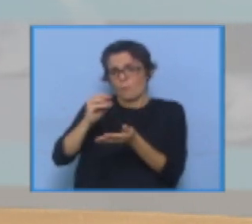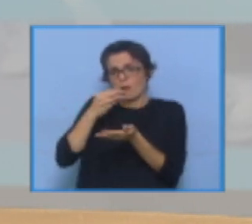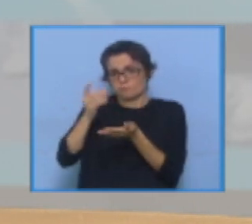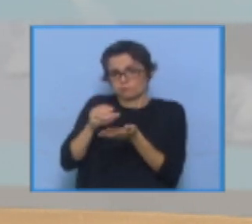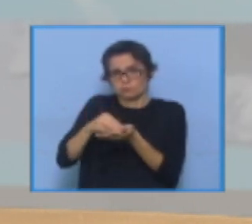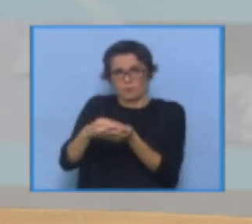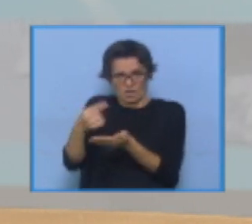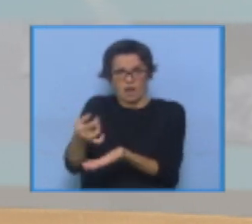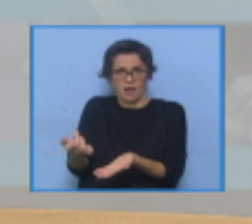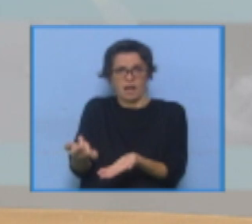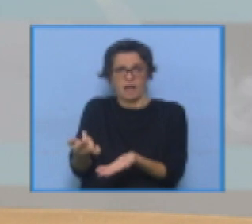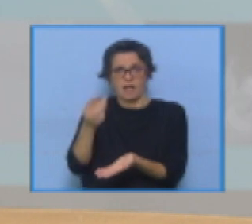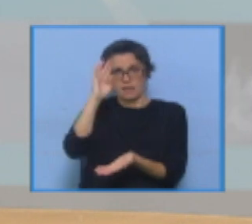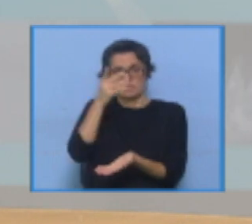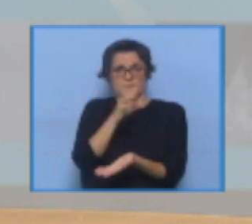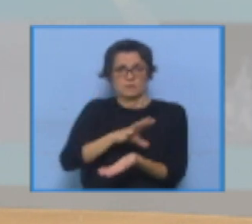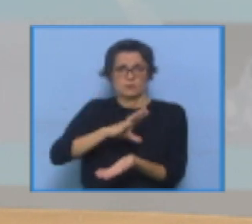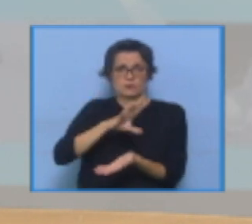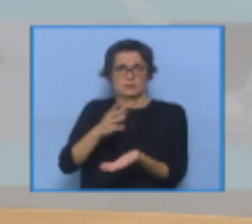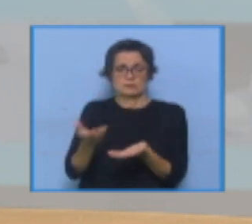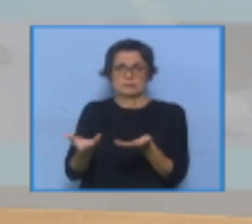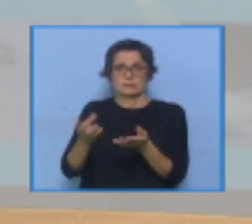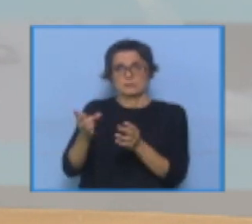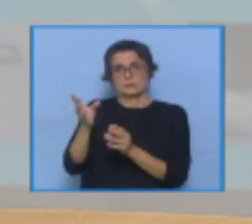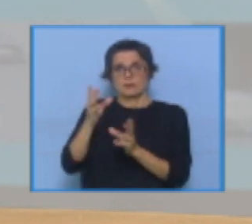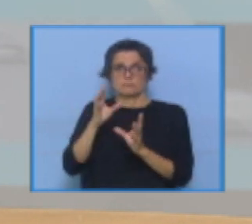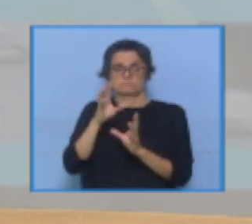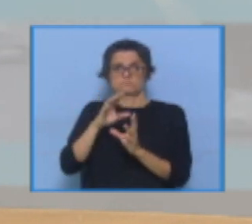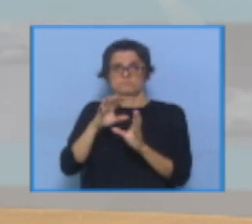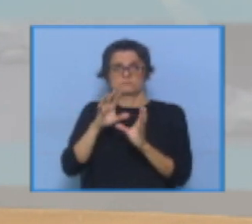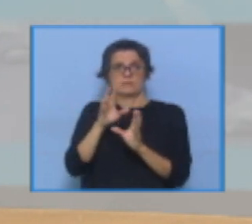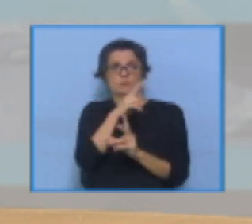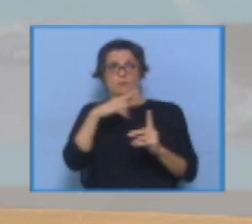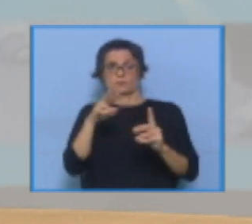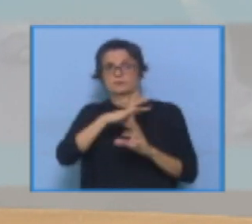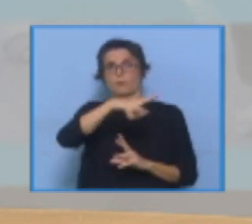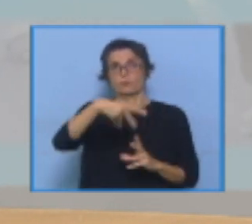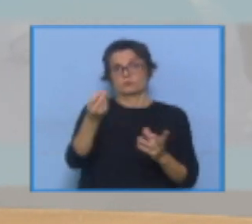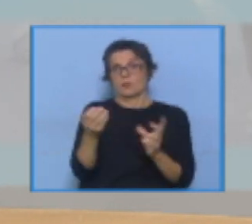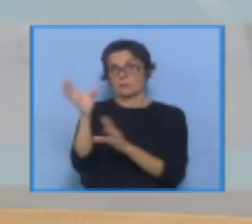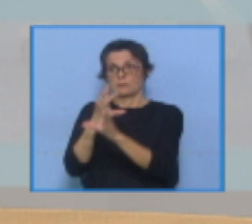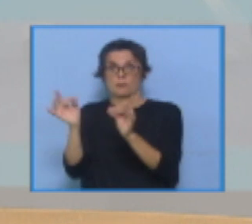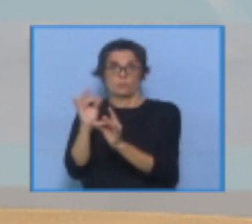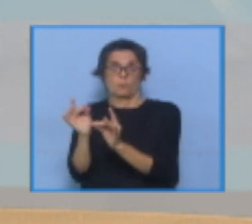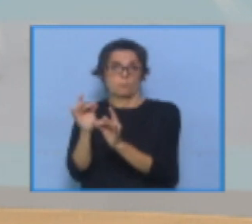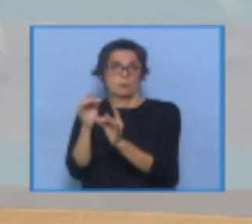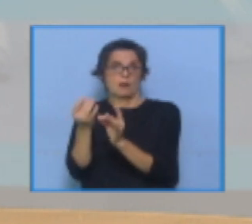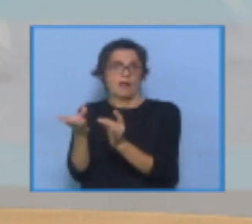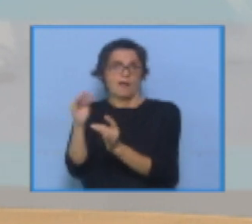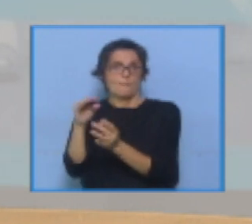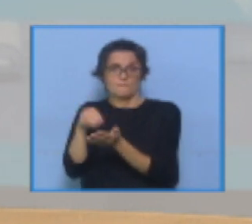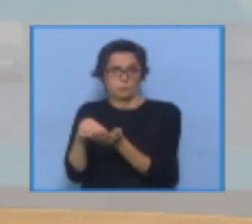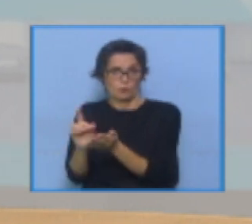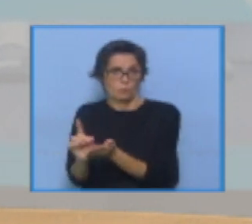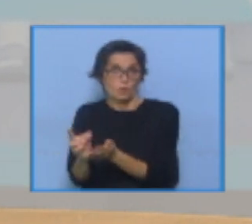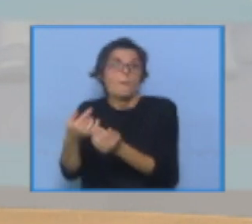contexto mundial, a Europa não ser daqueles continentes mais afetados pela pobreza, não podemos esquecer que ela